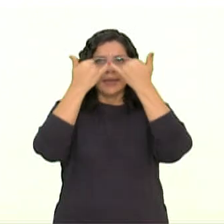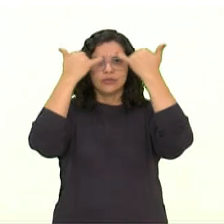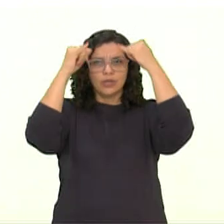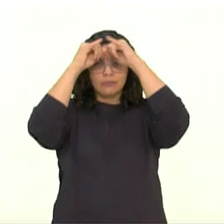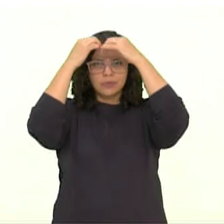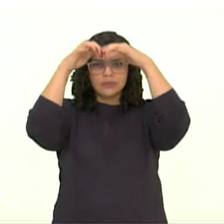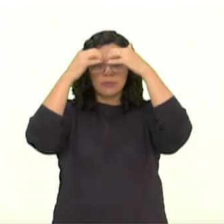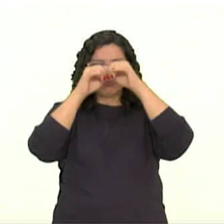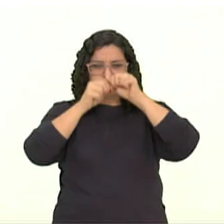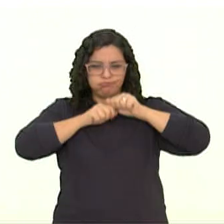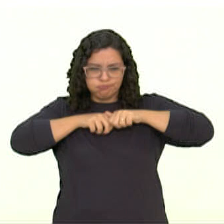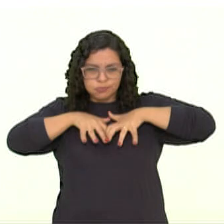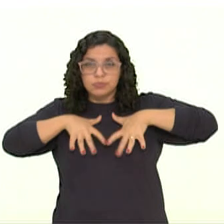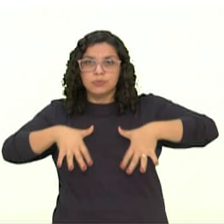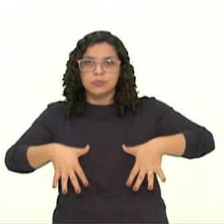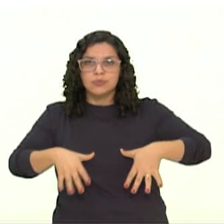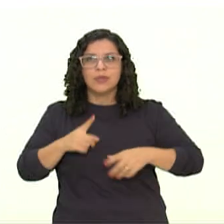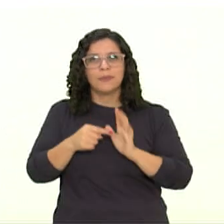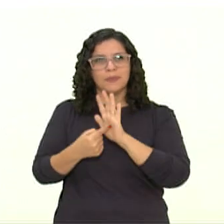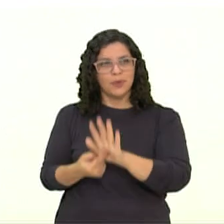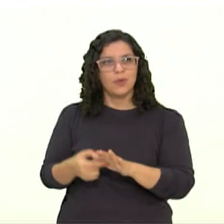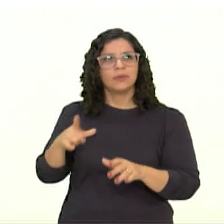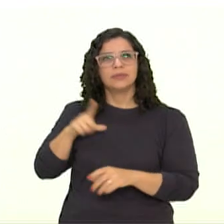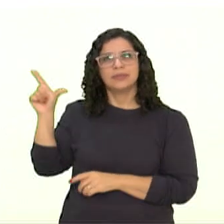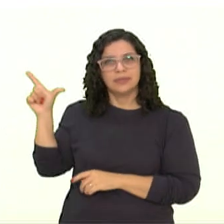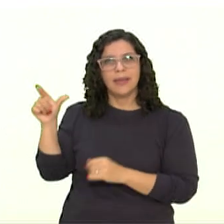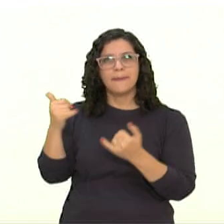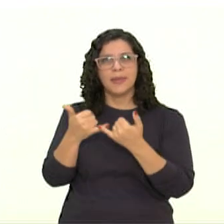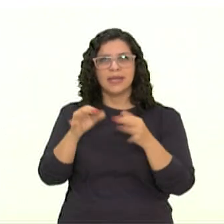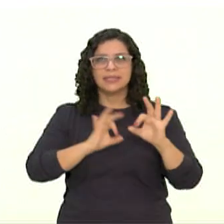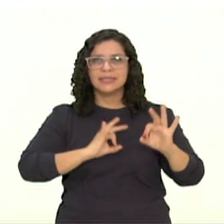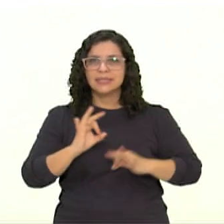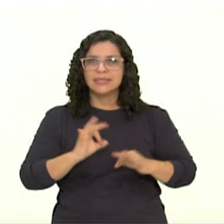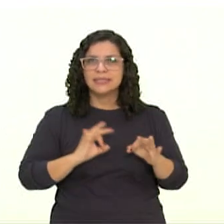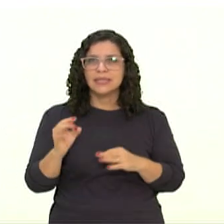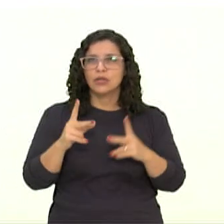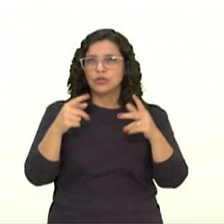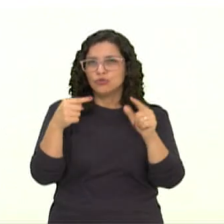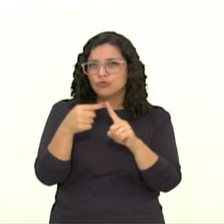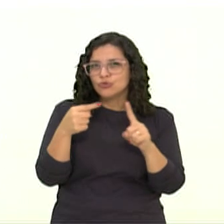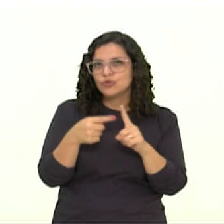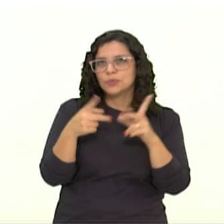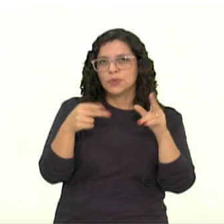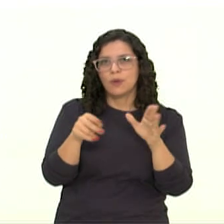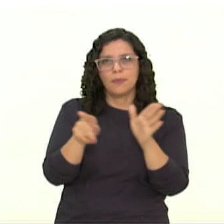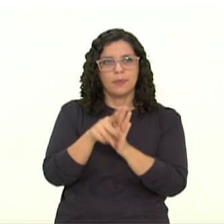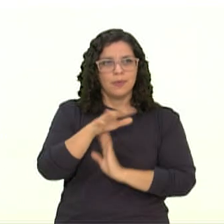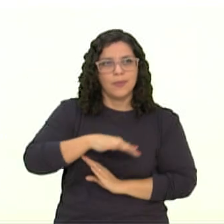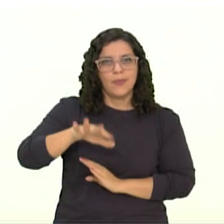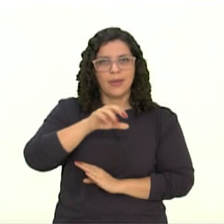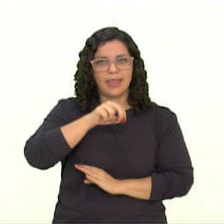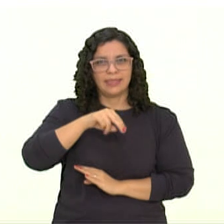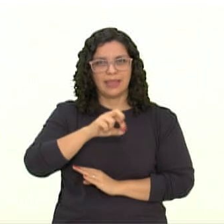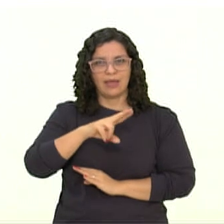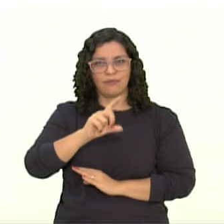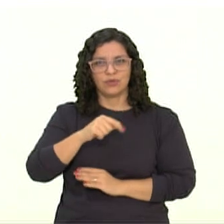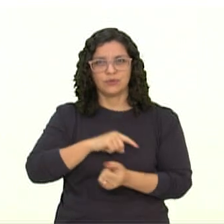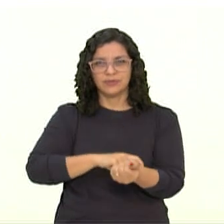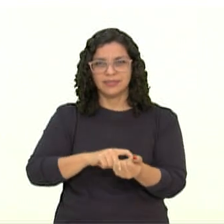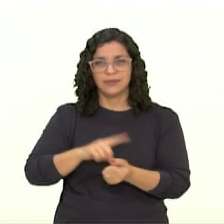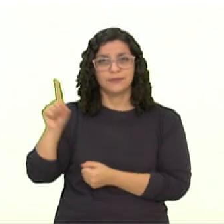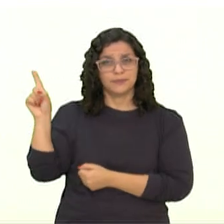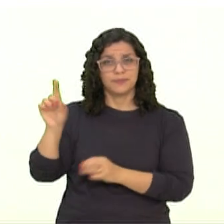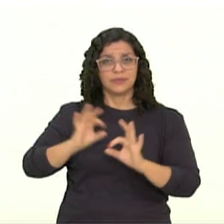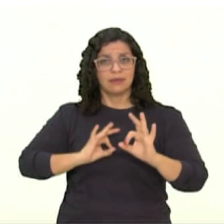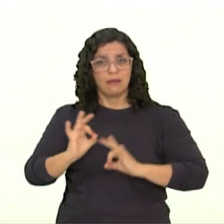só representativamente, e aqui um grupo, né, que seriam células relacionadas a esse tecido ali. Beleza. As células